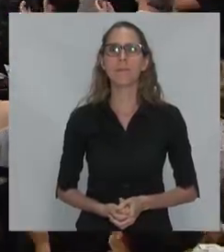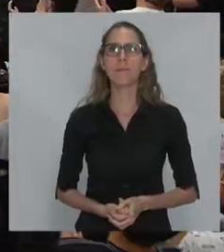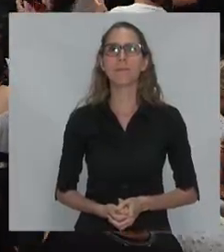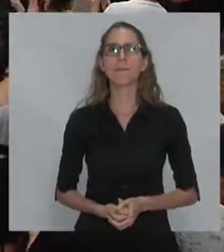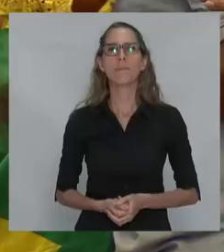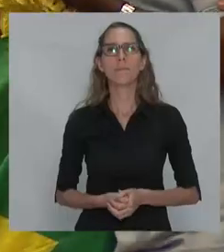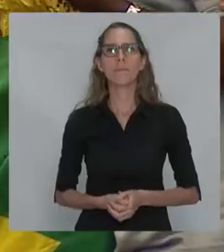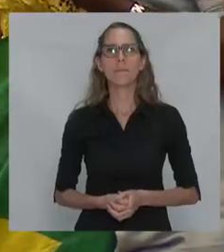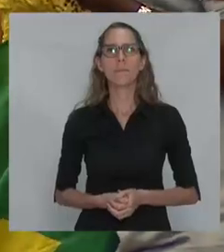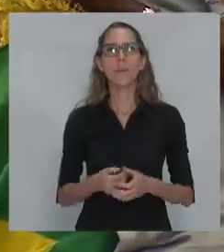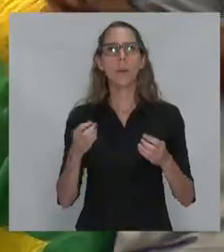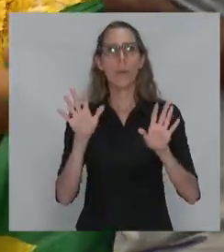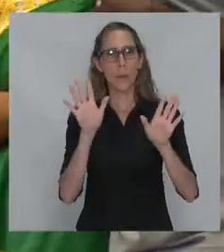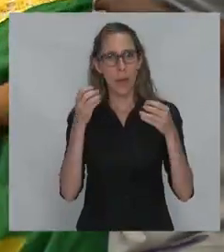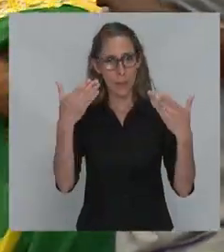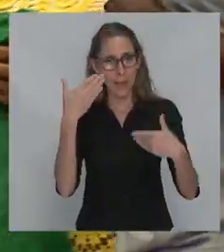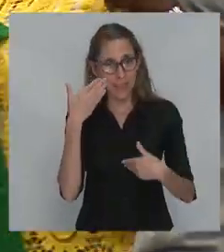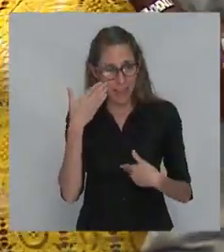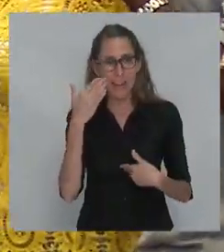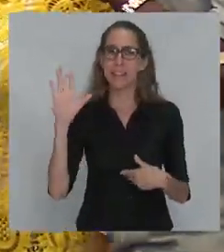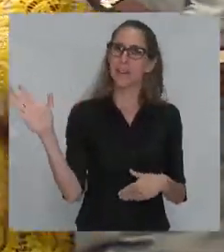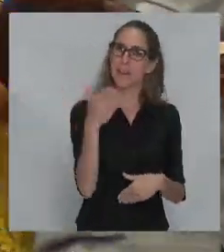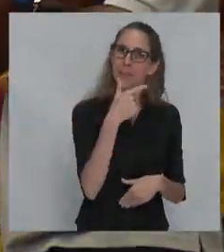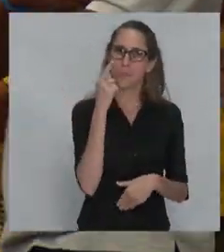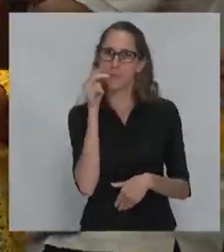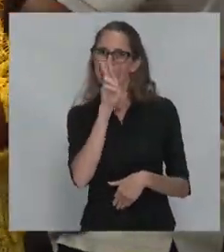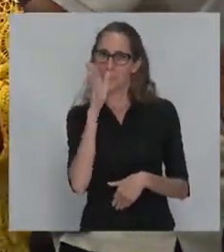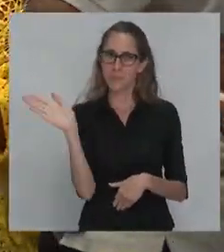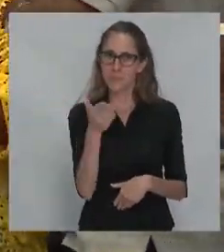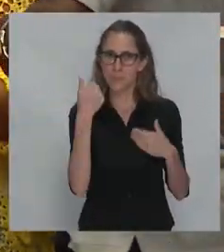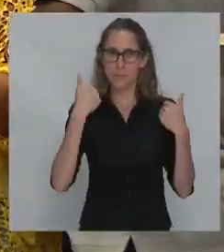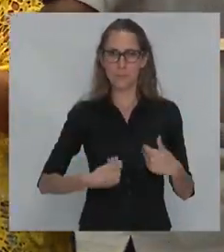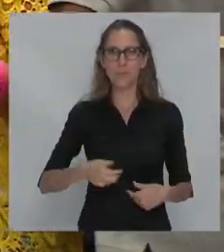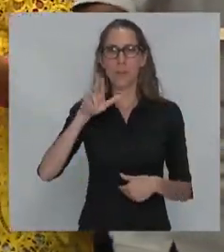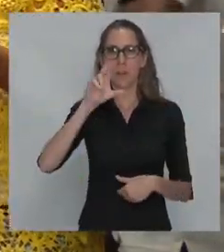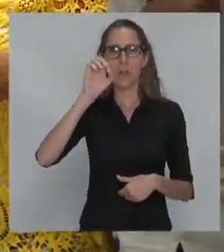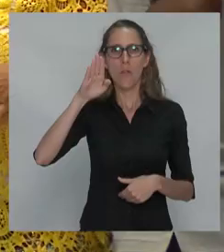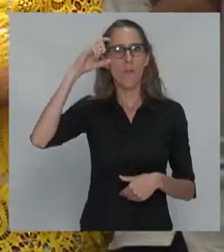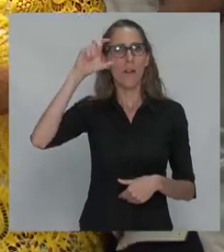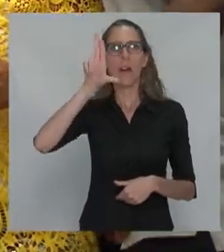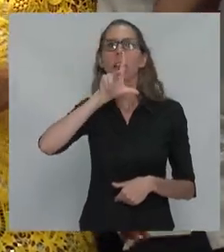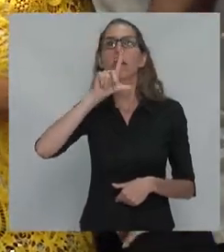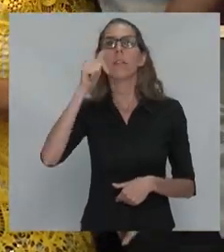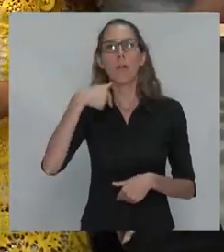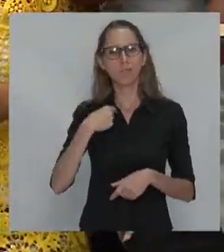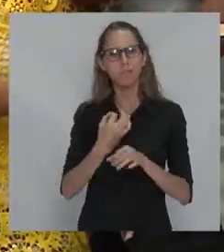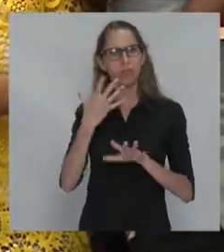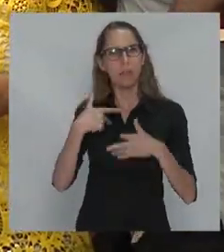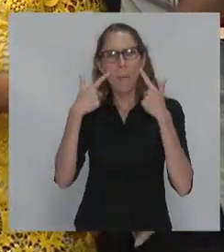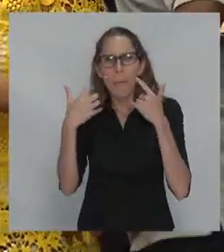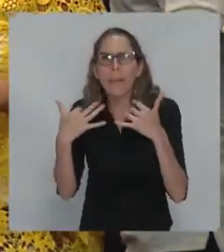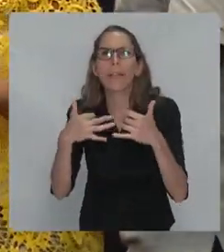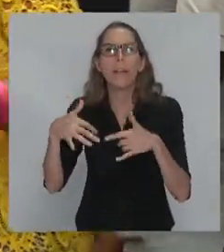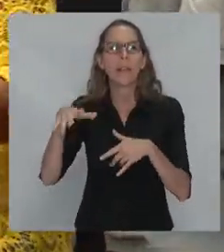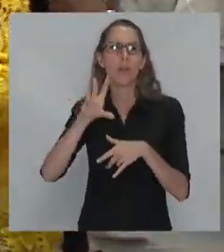Olá, boa tarde a todas e a todos. Eu sou Roberta Gondim, sou professora pesquisadora da Fundação Oswaldo Cruz do Brasil